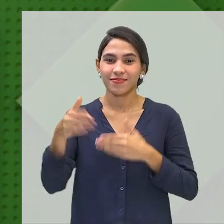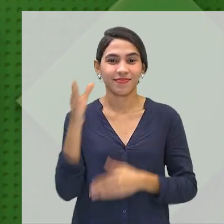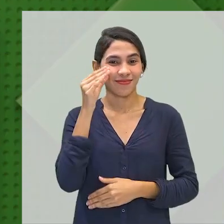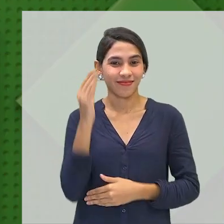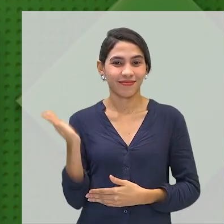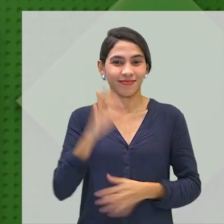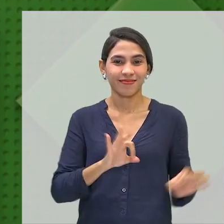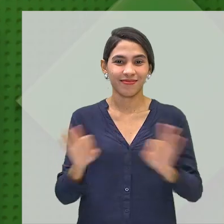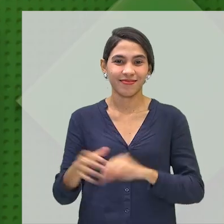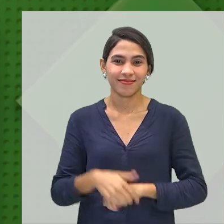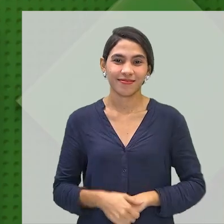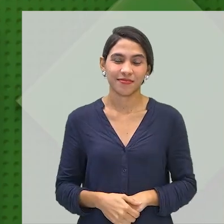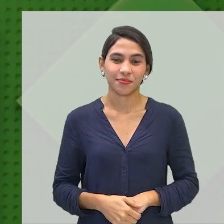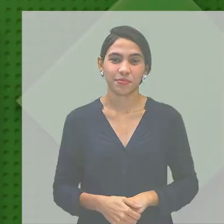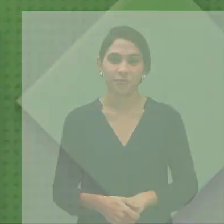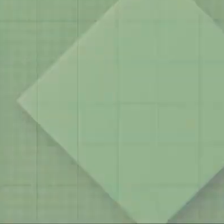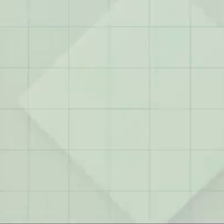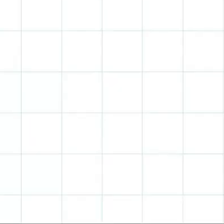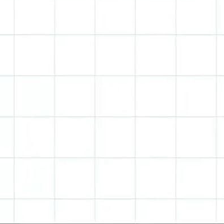a nossa aula começa agora.